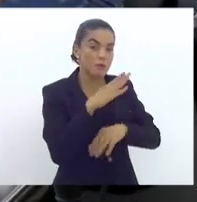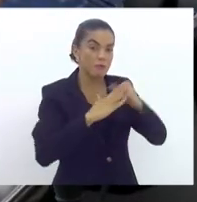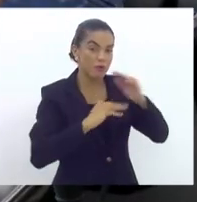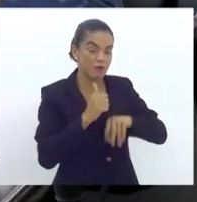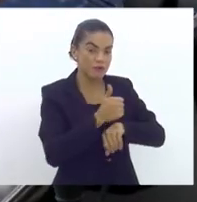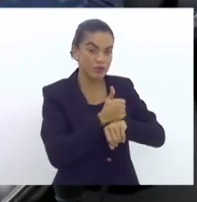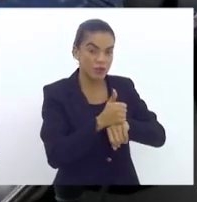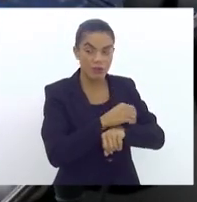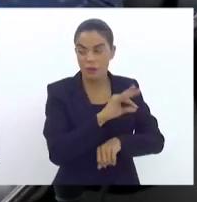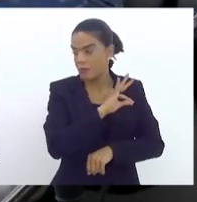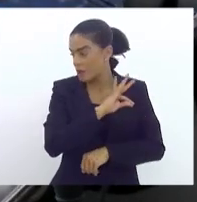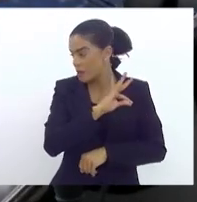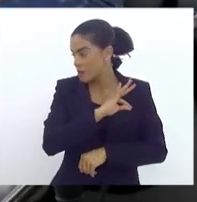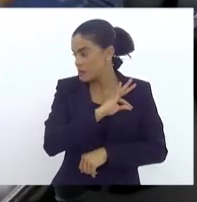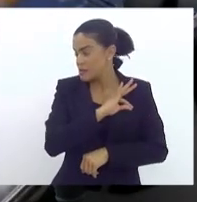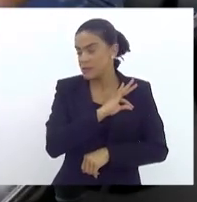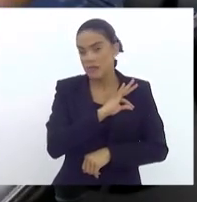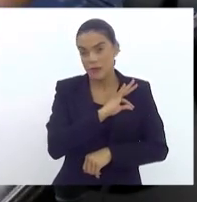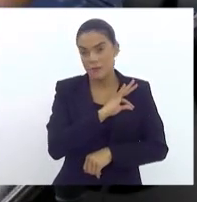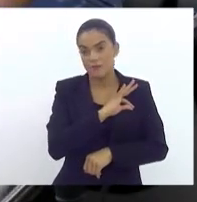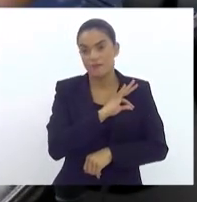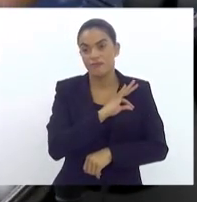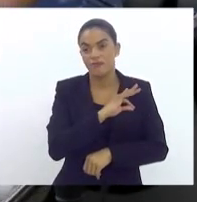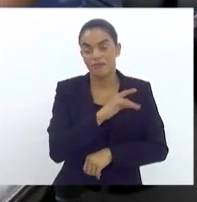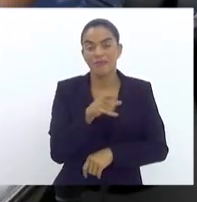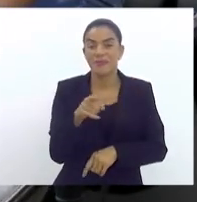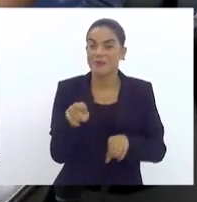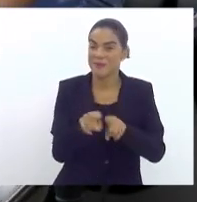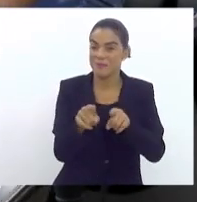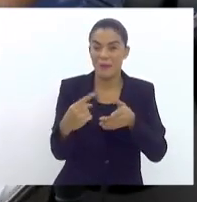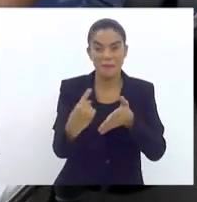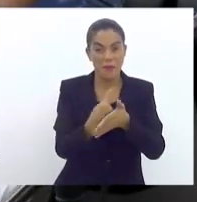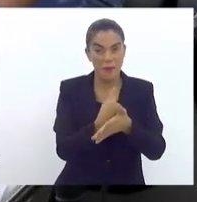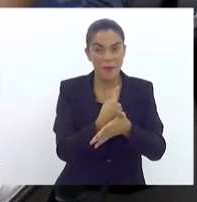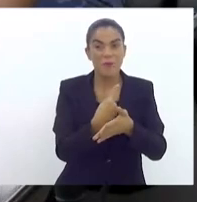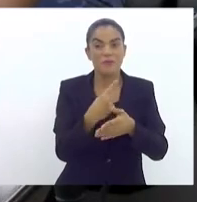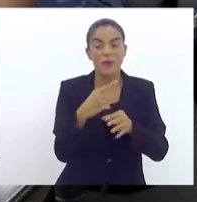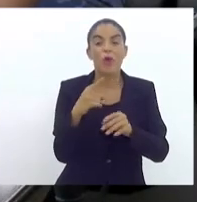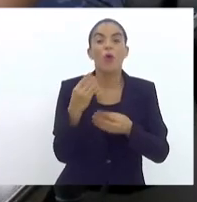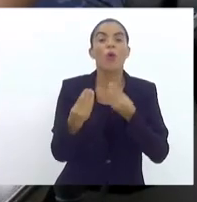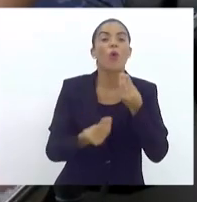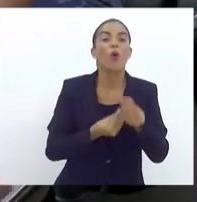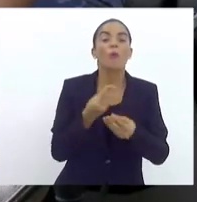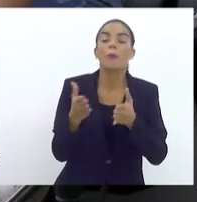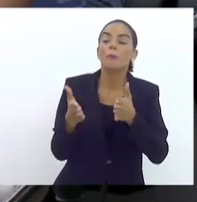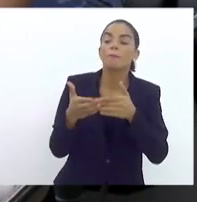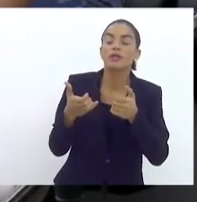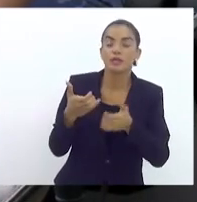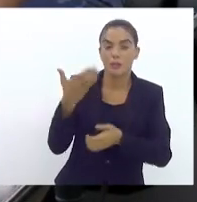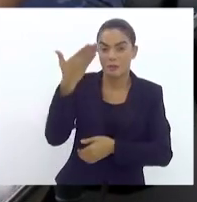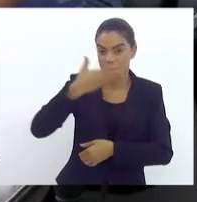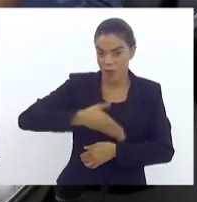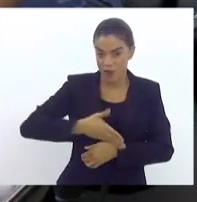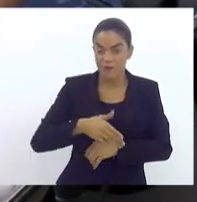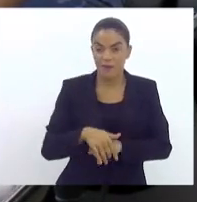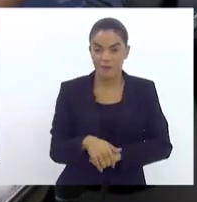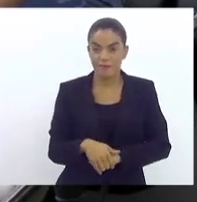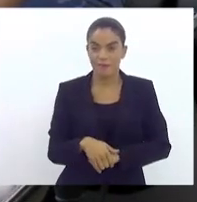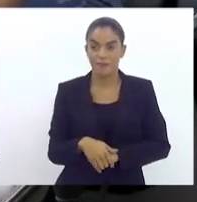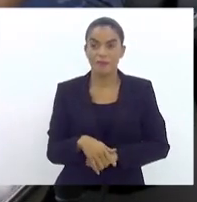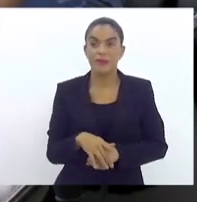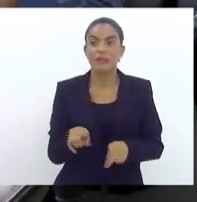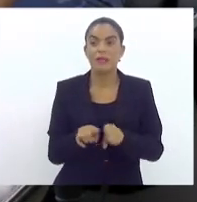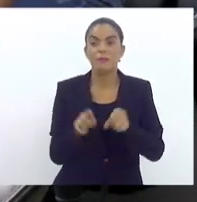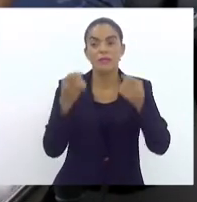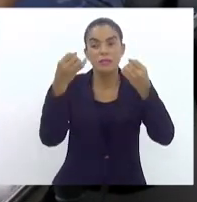houve um perito aqui né porque depois Inclusive a pergunta da senhora é muito pertinente é como quesitar inclusive essas provas talvez